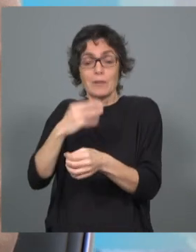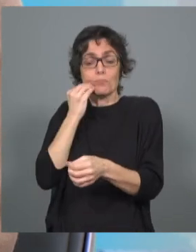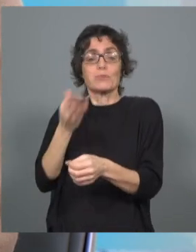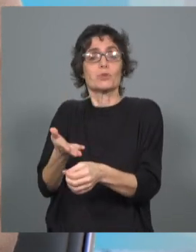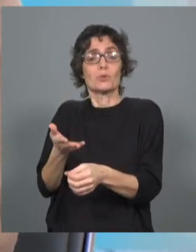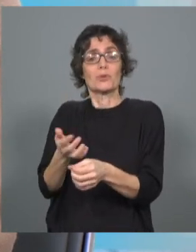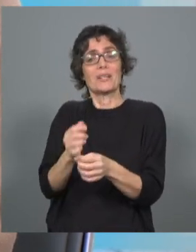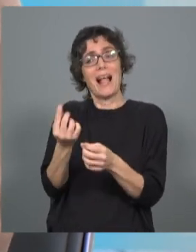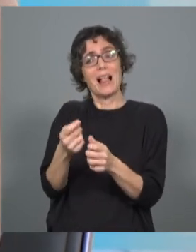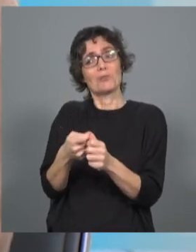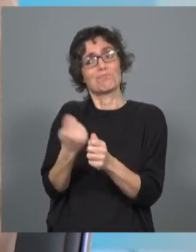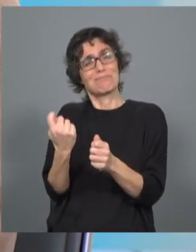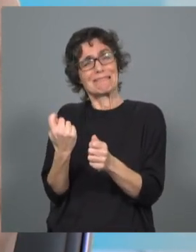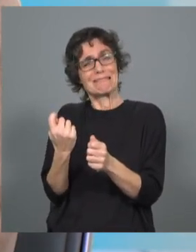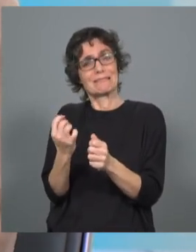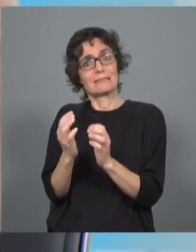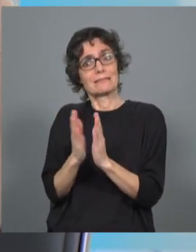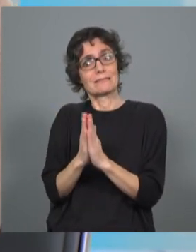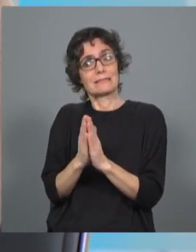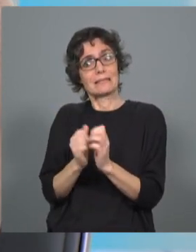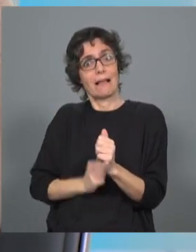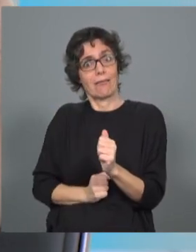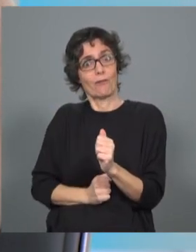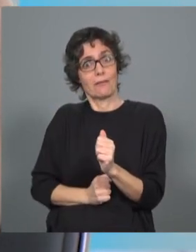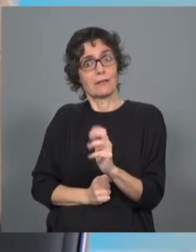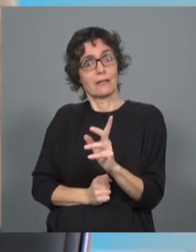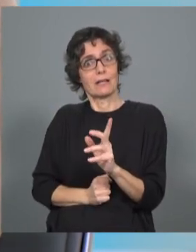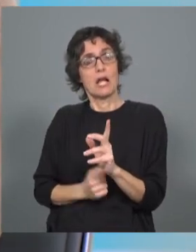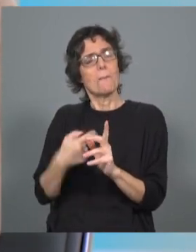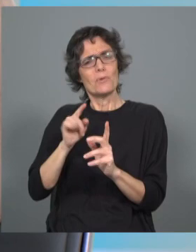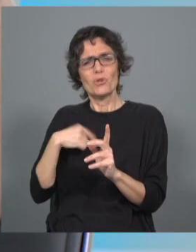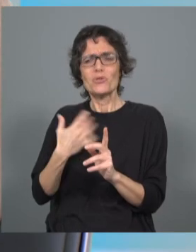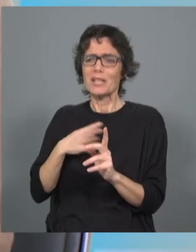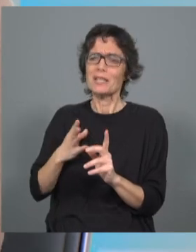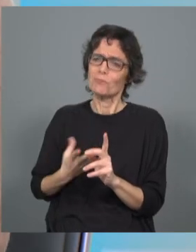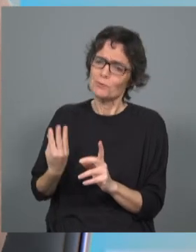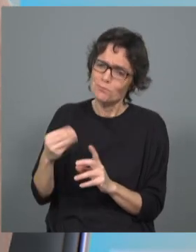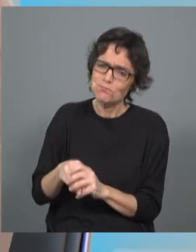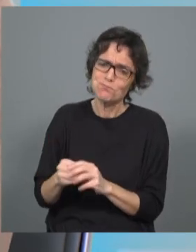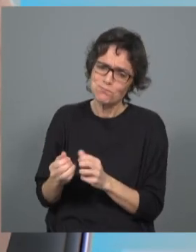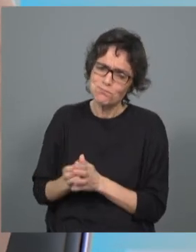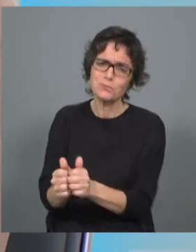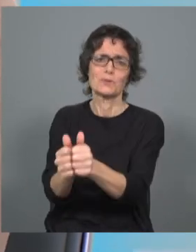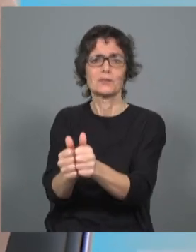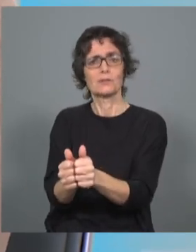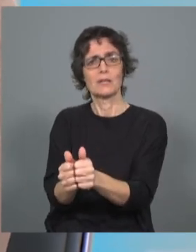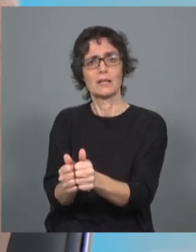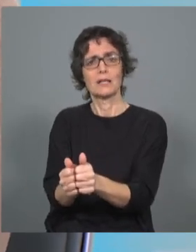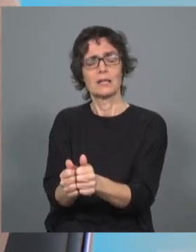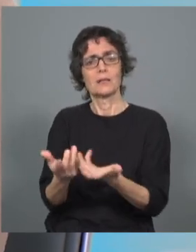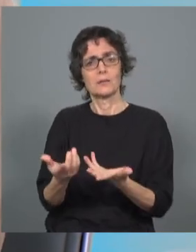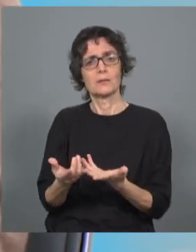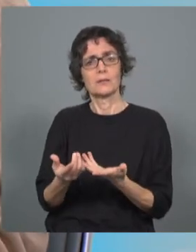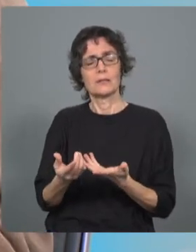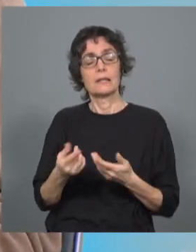irregular, mas que nós nunca desistimos de fazer parte e de assumir esse testemunho. e